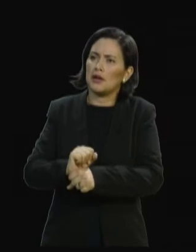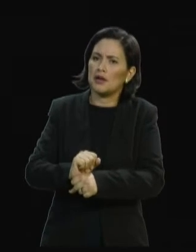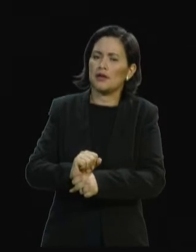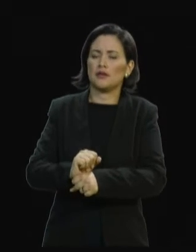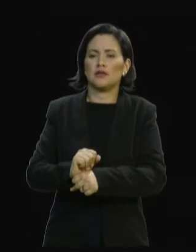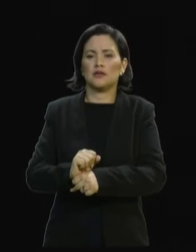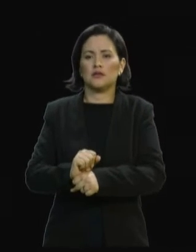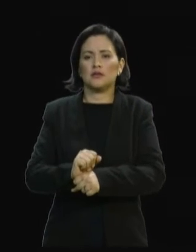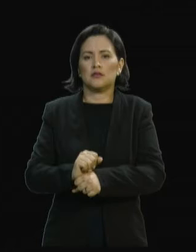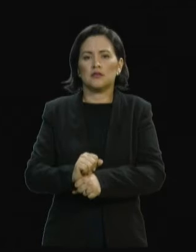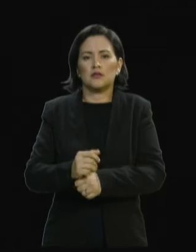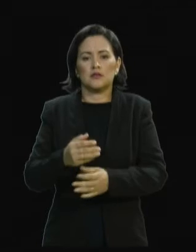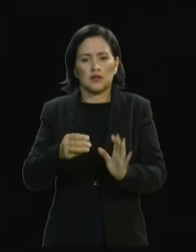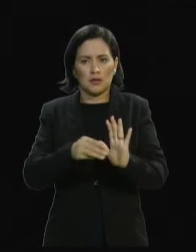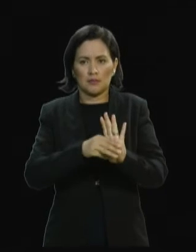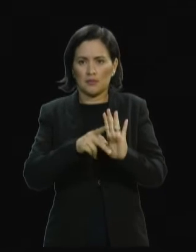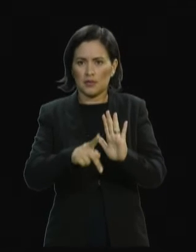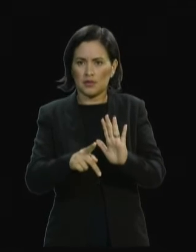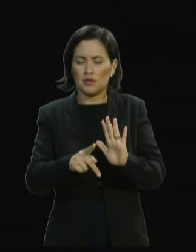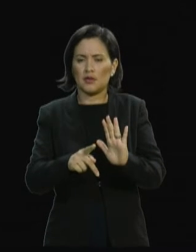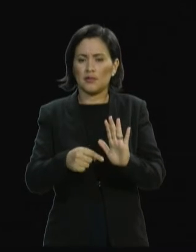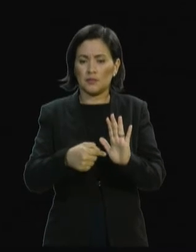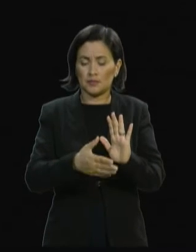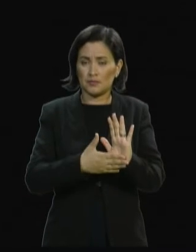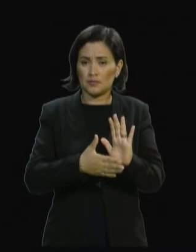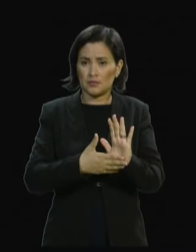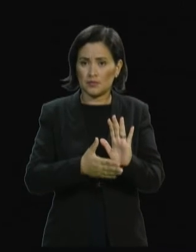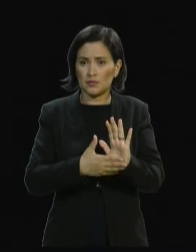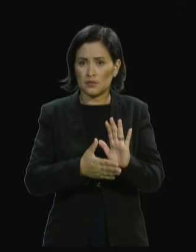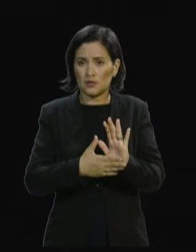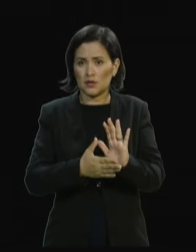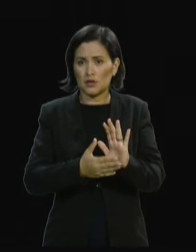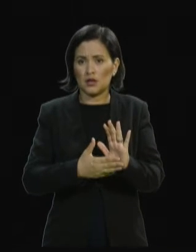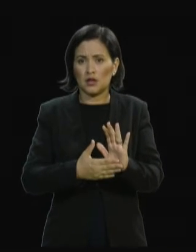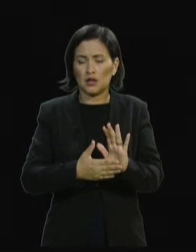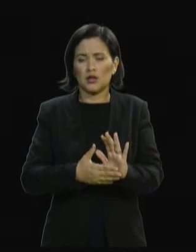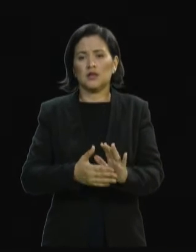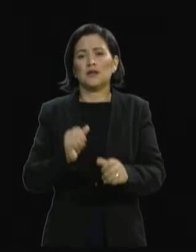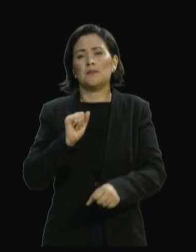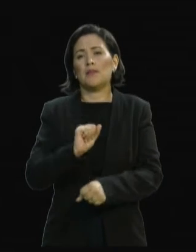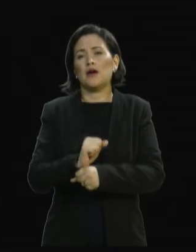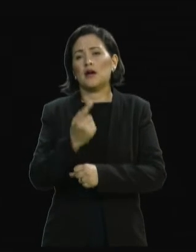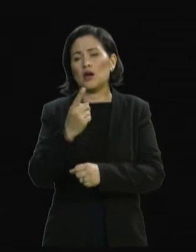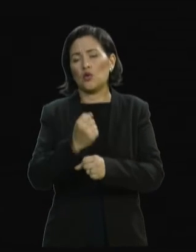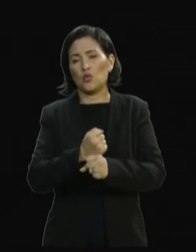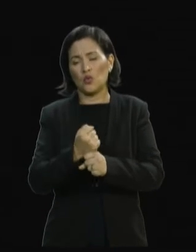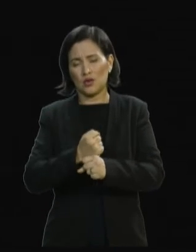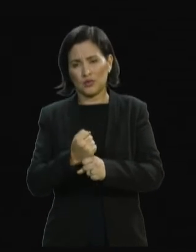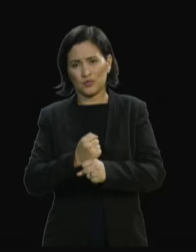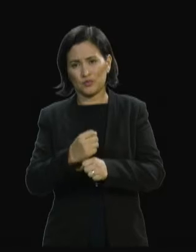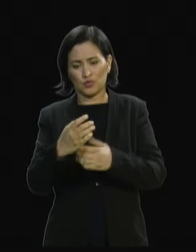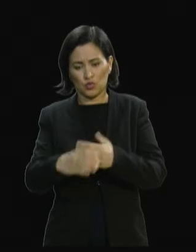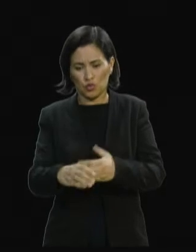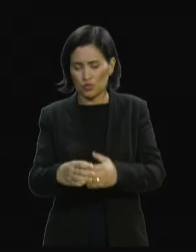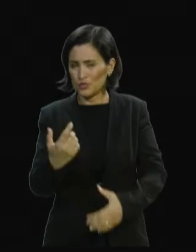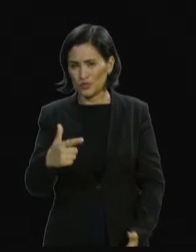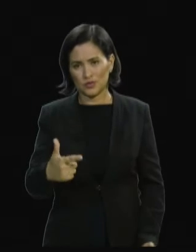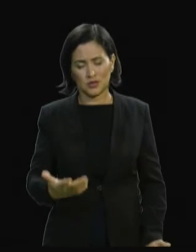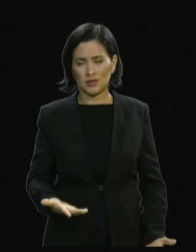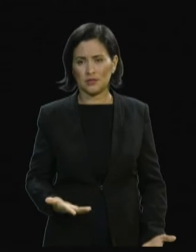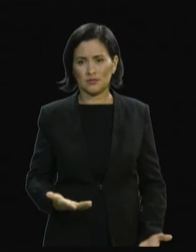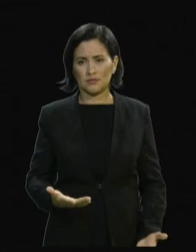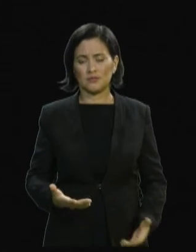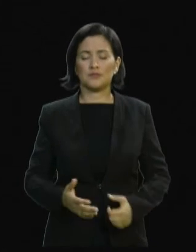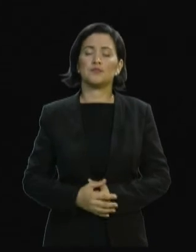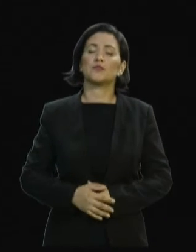propõe fazer com o pretexto da Covid-19. Né? Estamos agora vacinando, São Luís recebeu 300 mil vacinas,